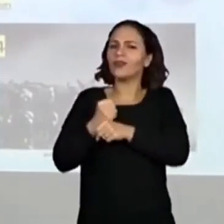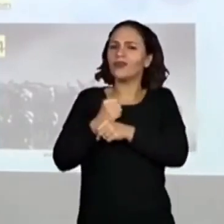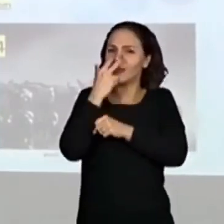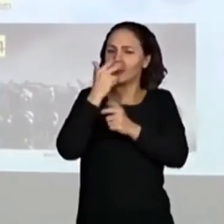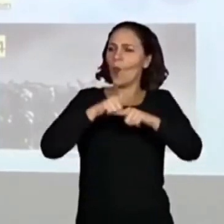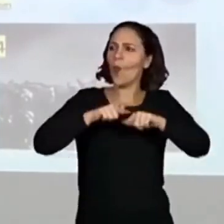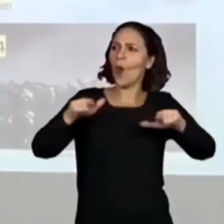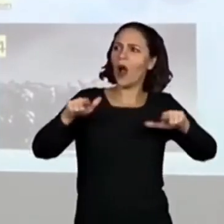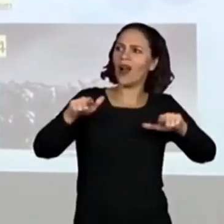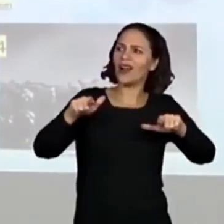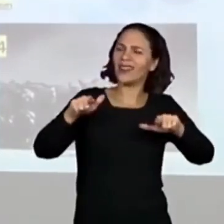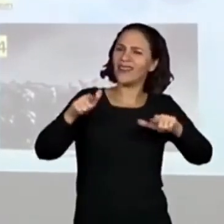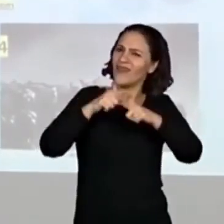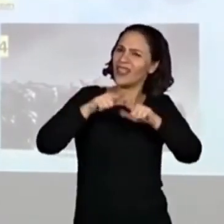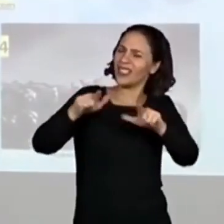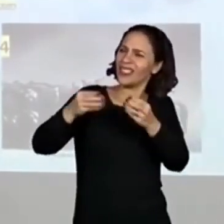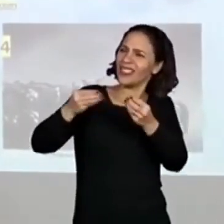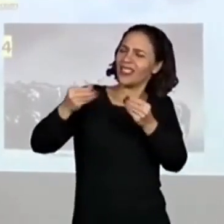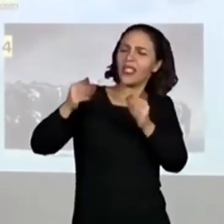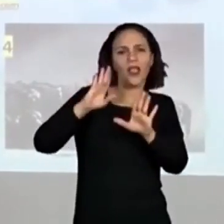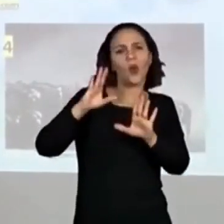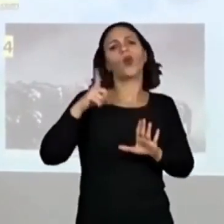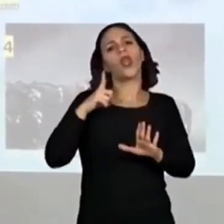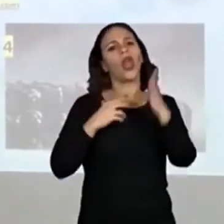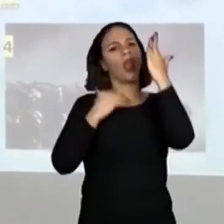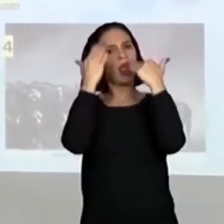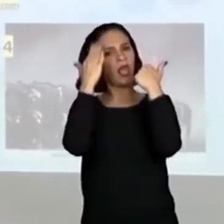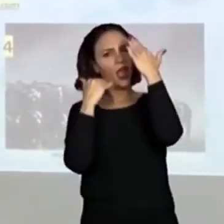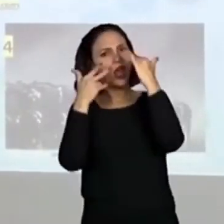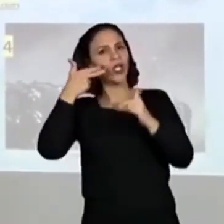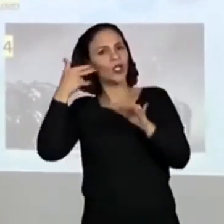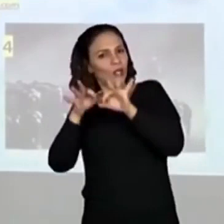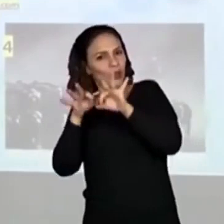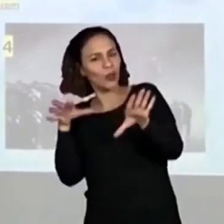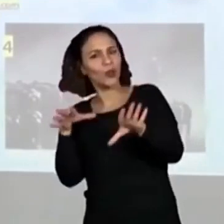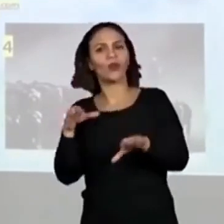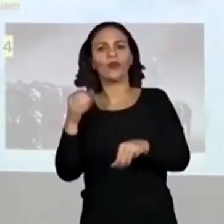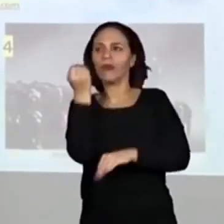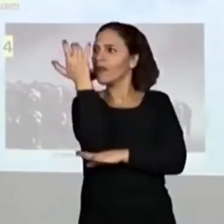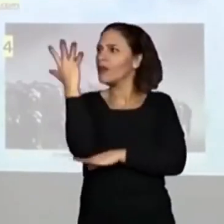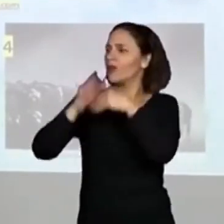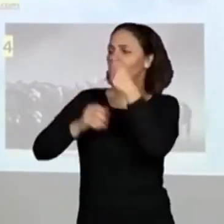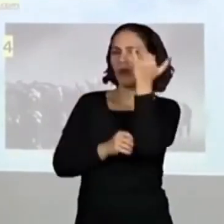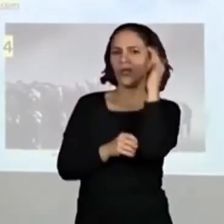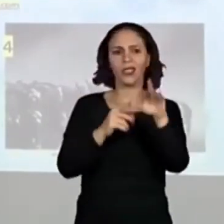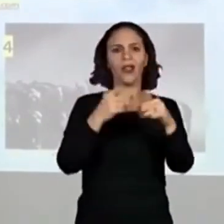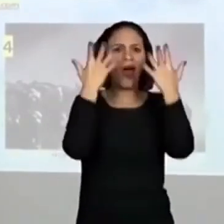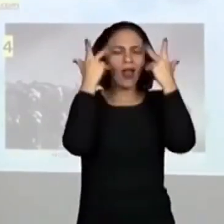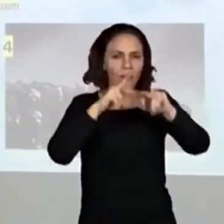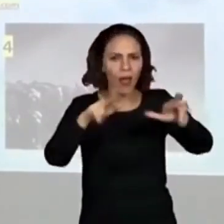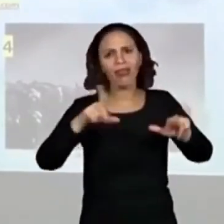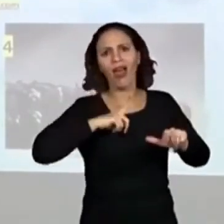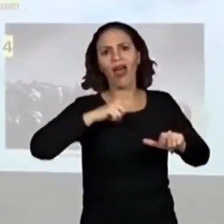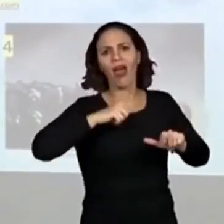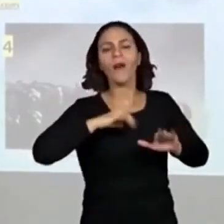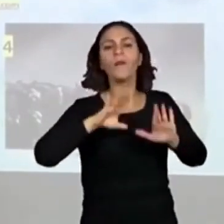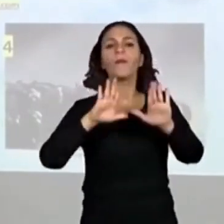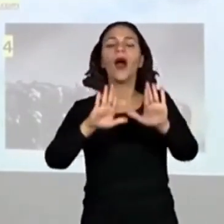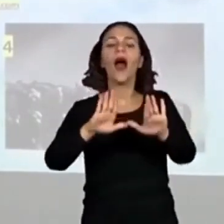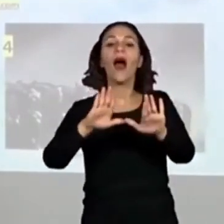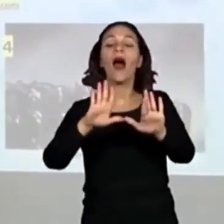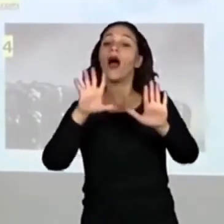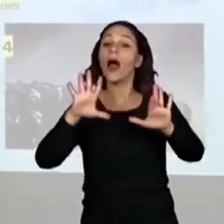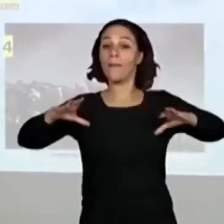Porque existiam povos nativos, né? A natureza, a floresta, animais, mas não havia